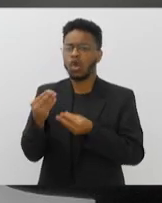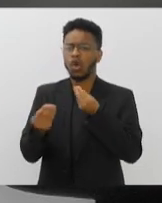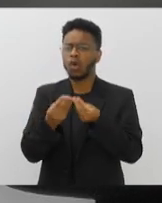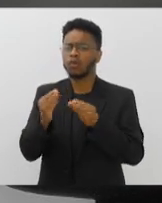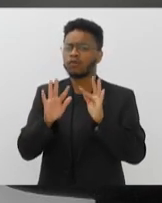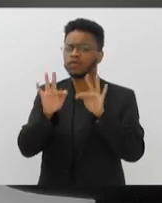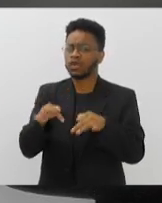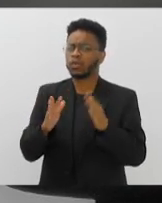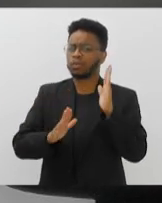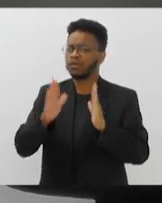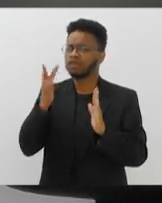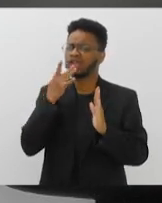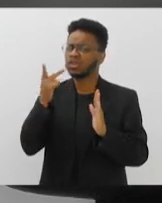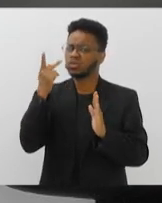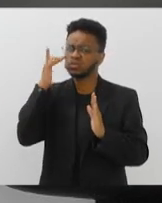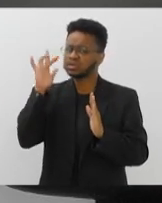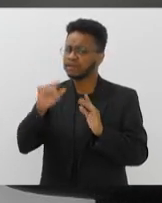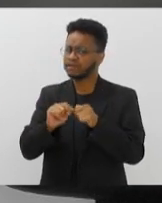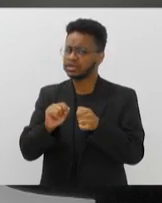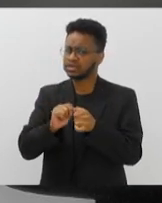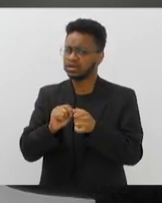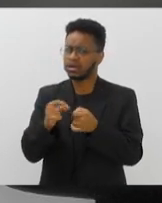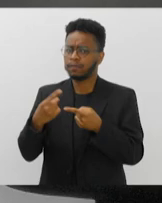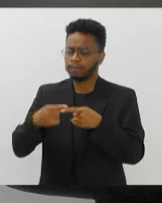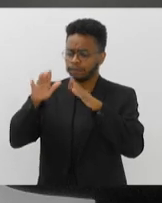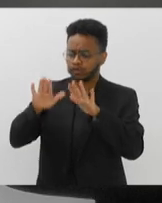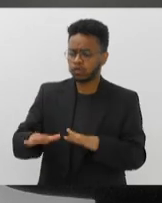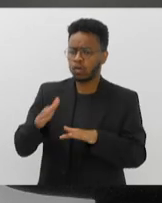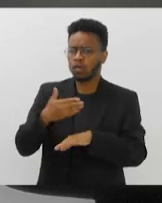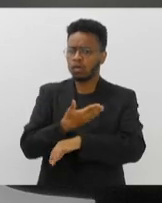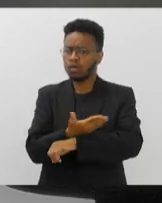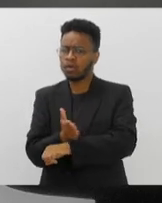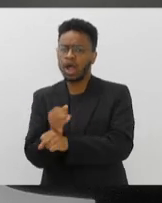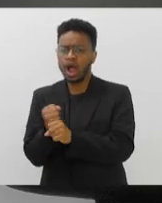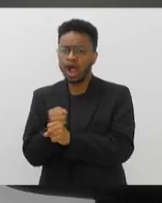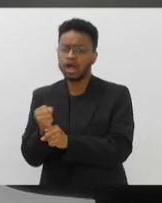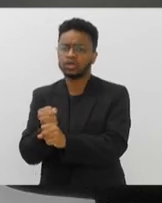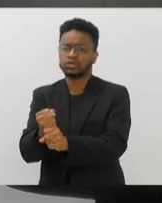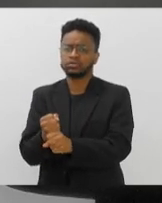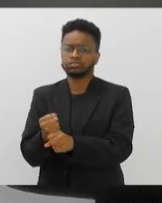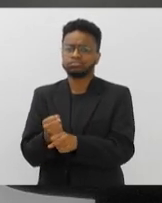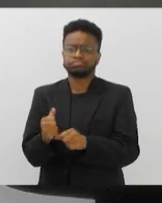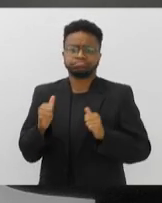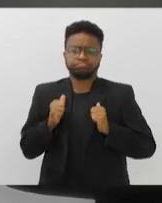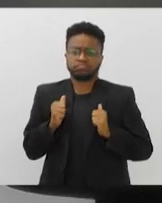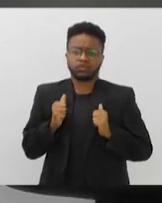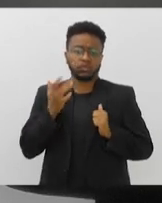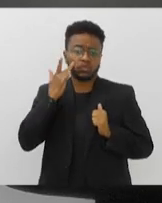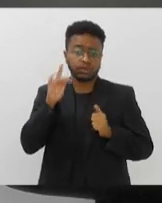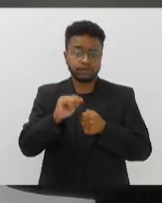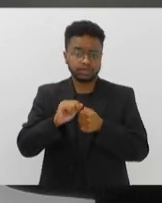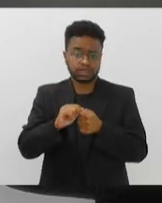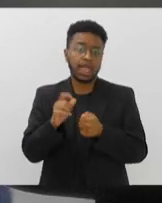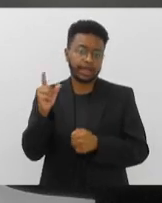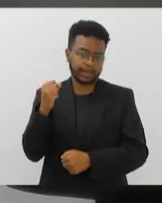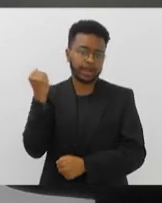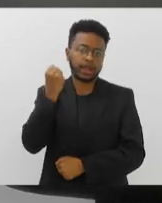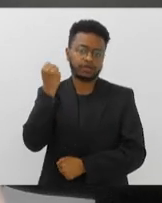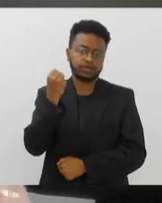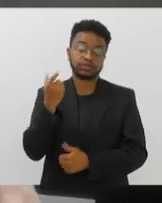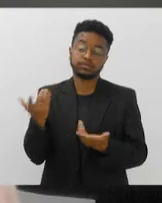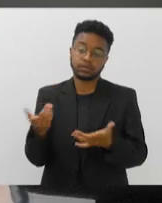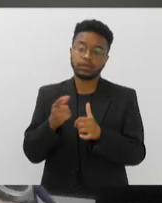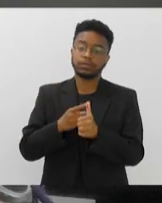mandato dizer que não sabe fazer isso passou aquele tempo inteiro sentado na cadeira sem saber fazer É grave então o que que acontece primeira